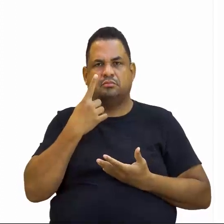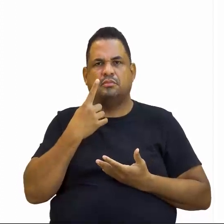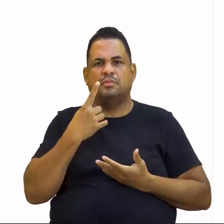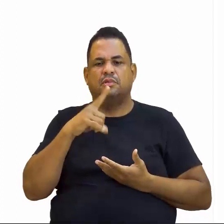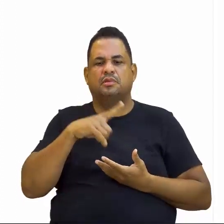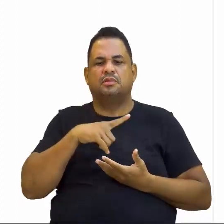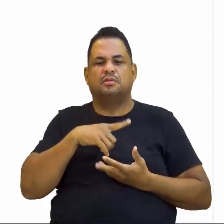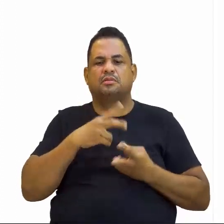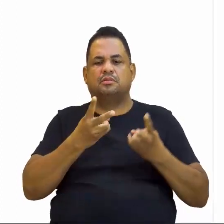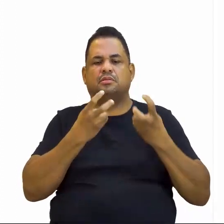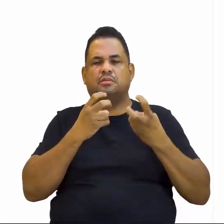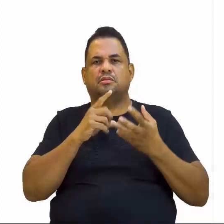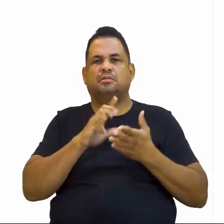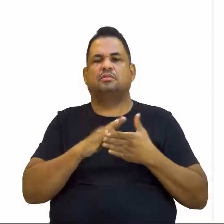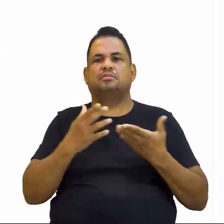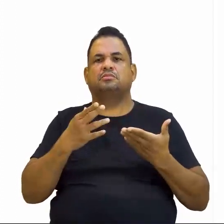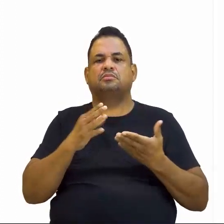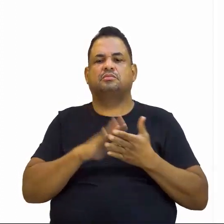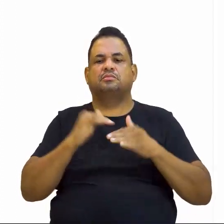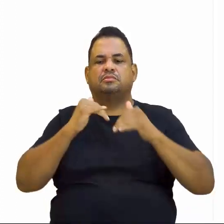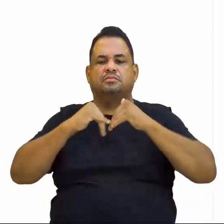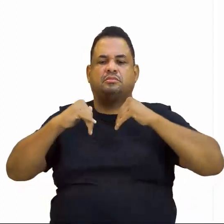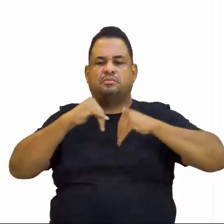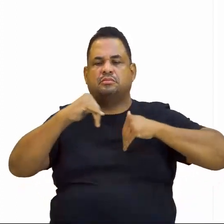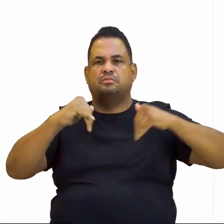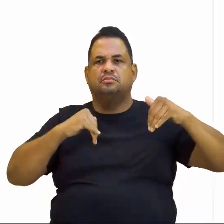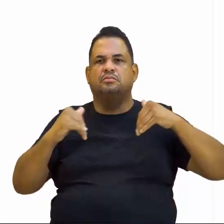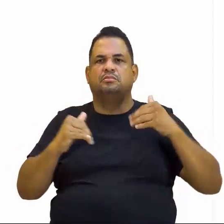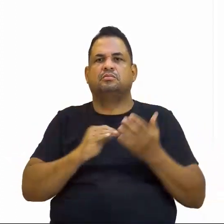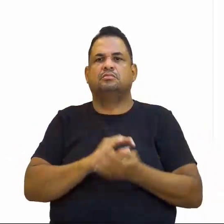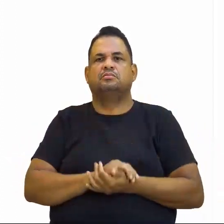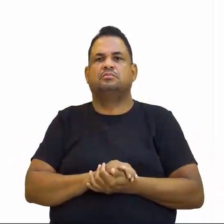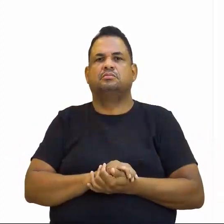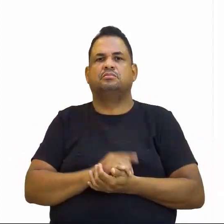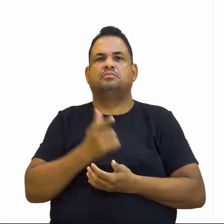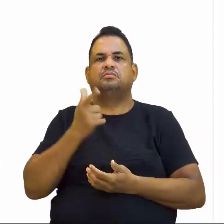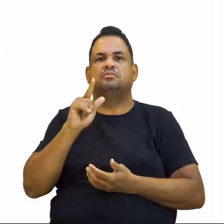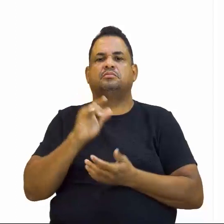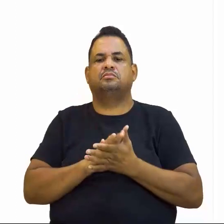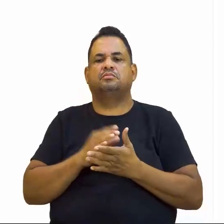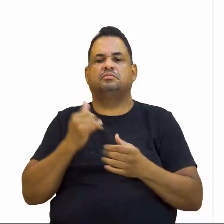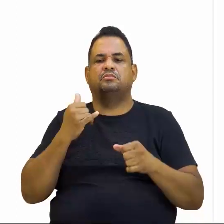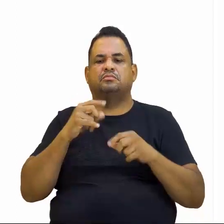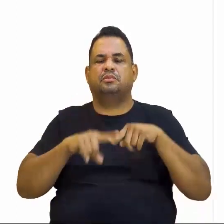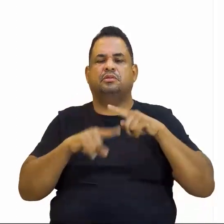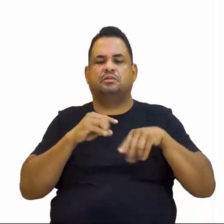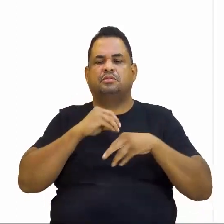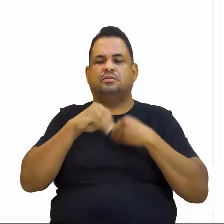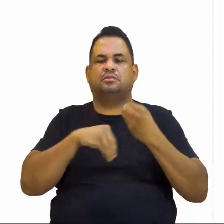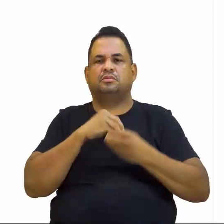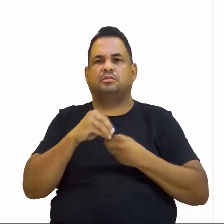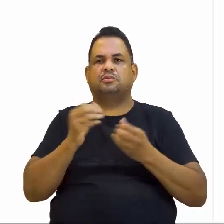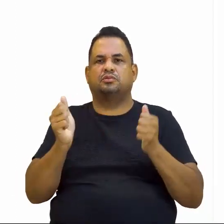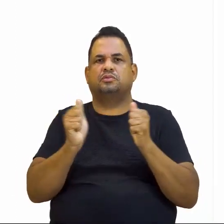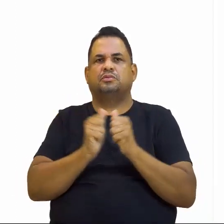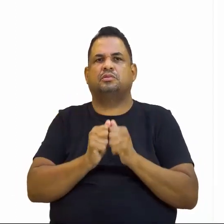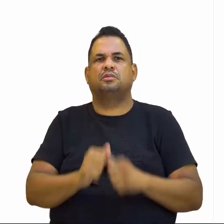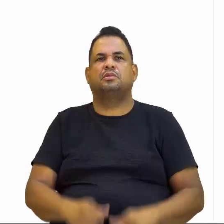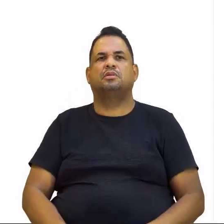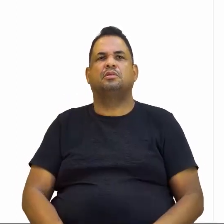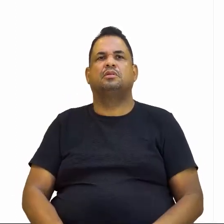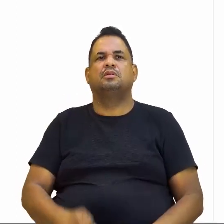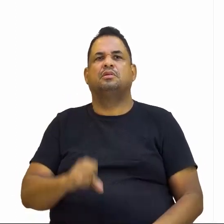esse sal, nós temos que fazer a separação dos demais minérios que estão misturados ali.